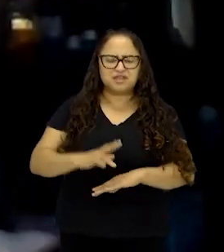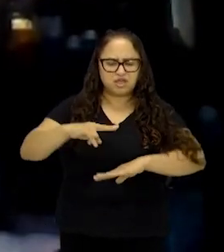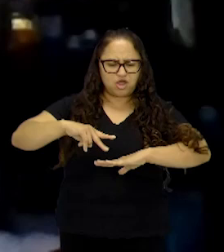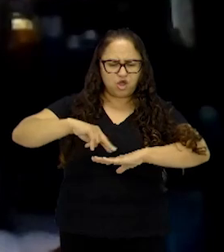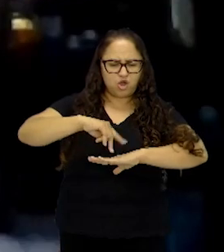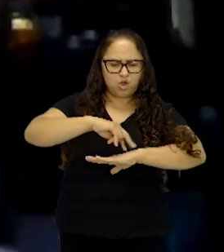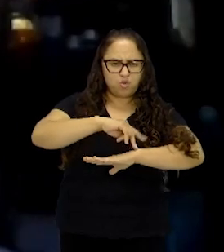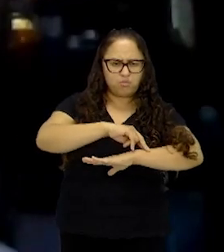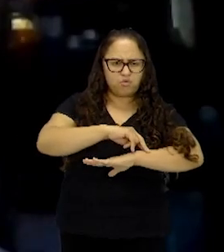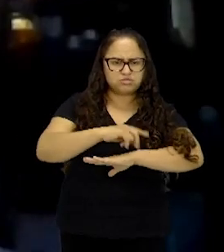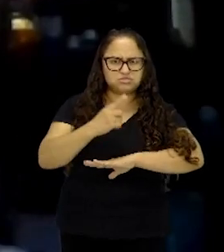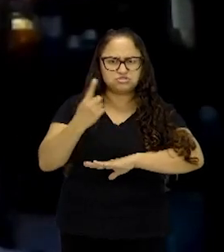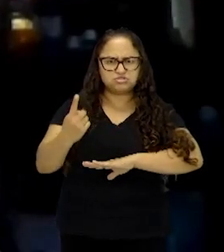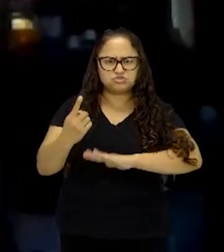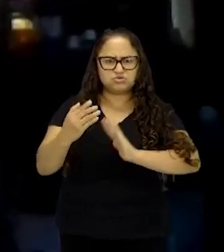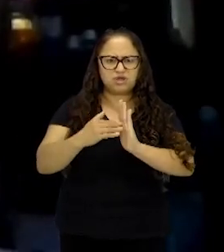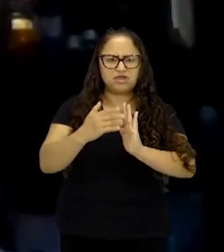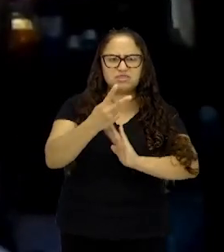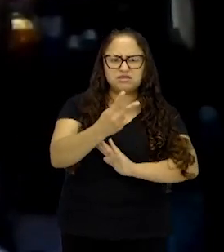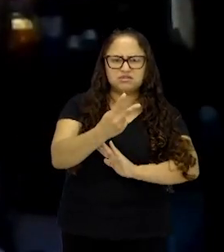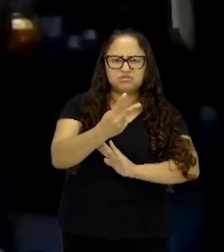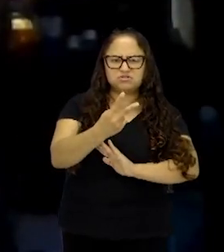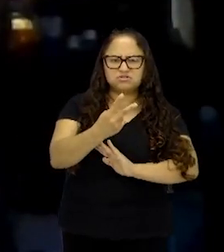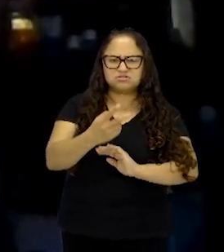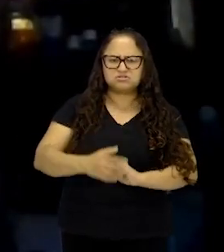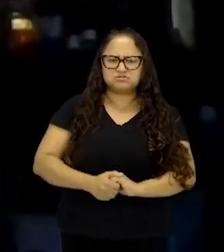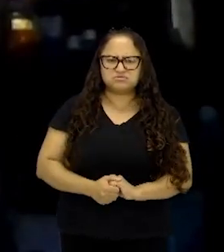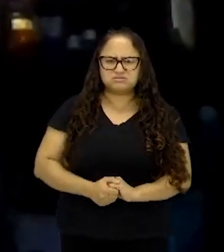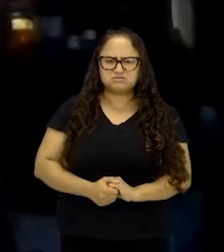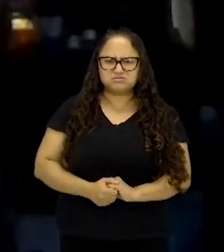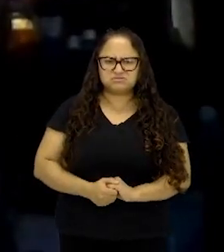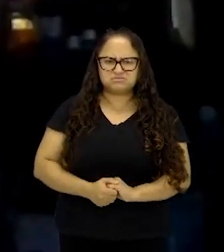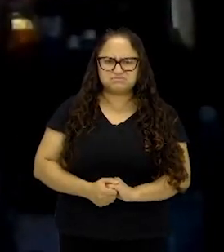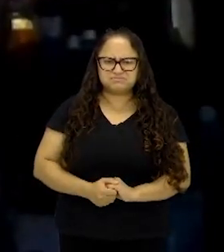de 1 a 2 litros, tá certo, Vitor?